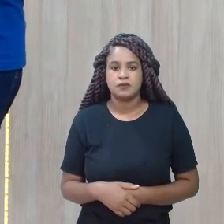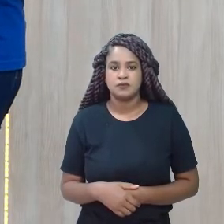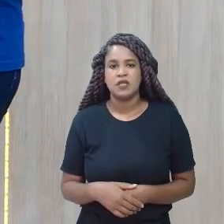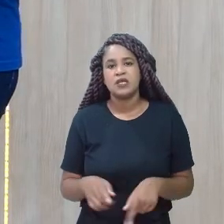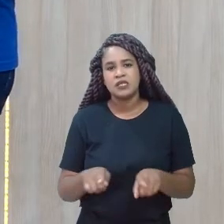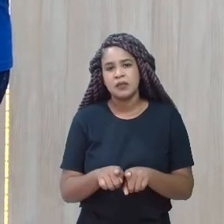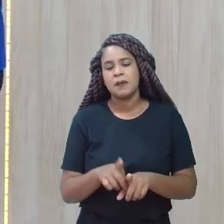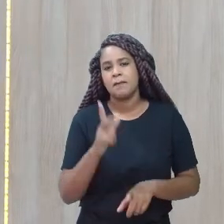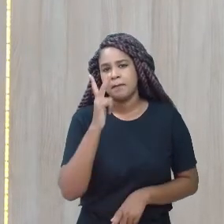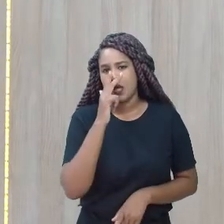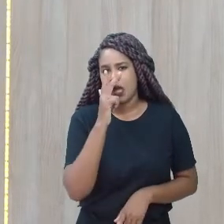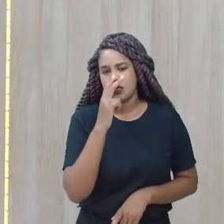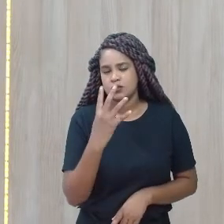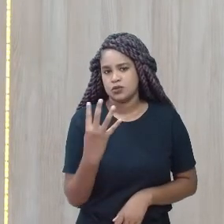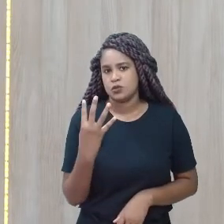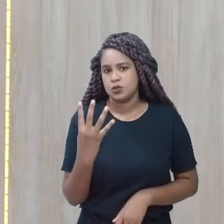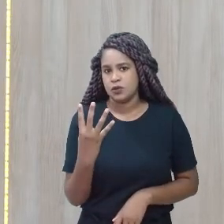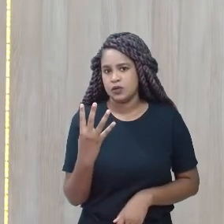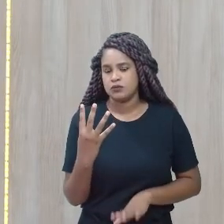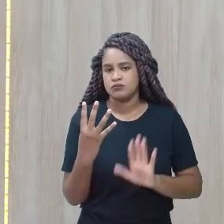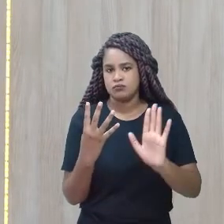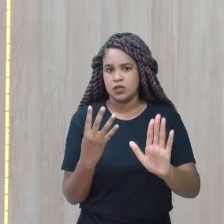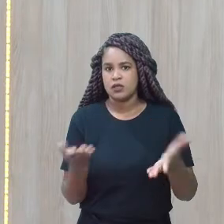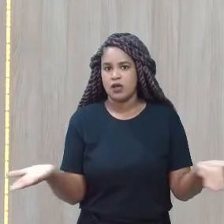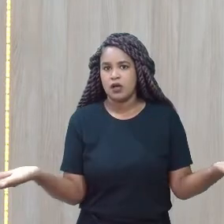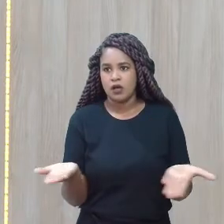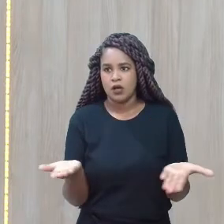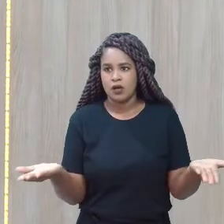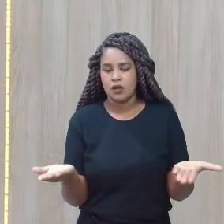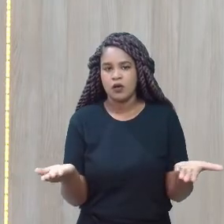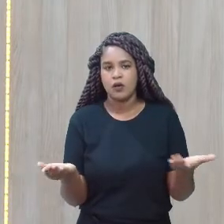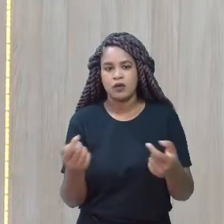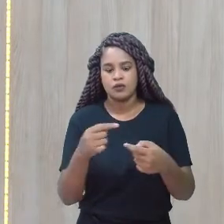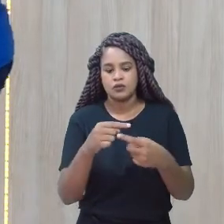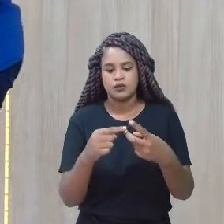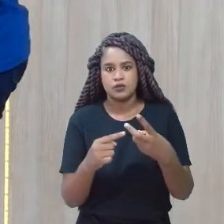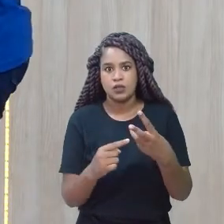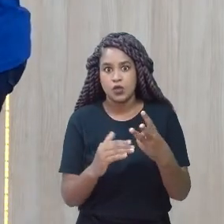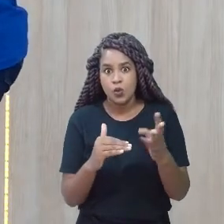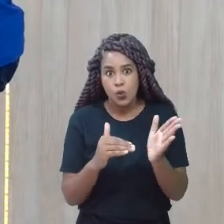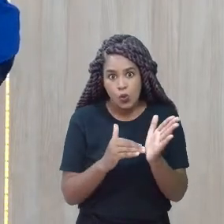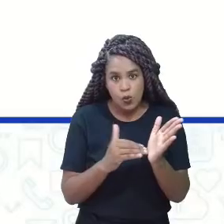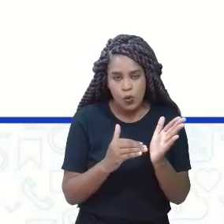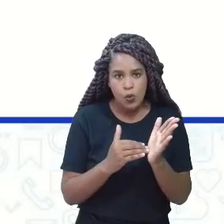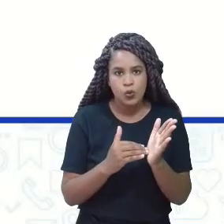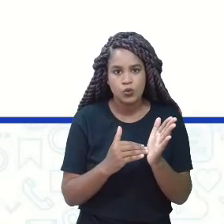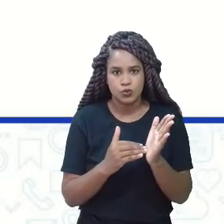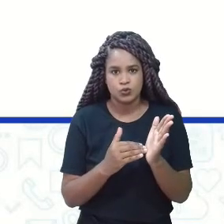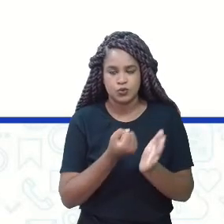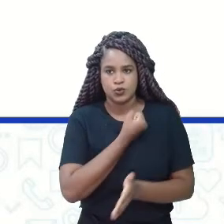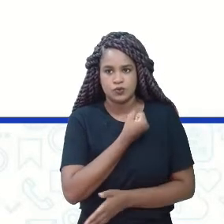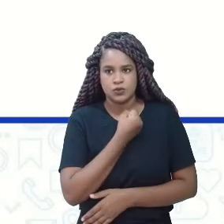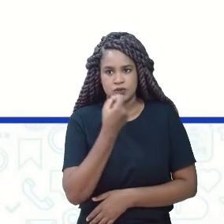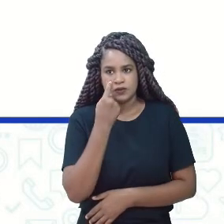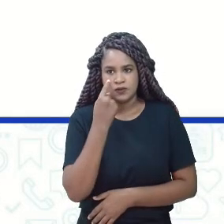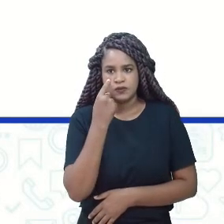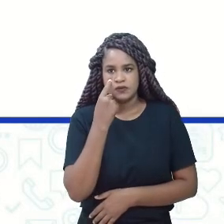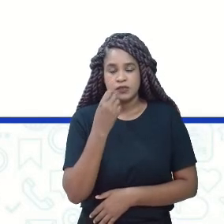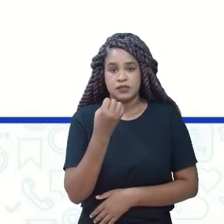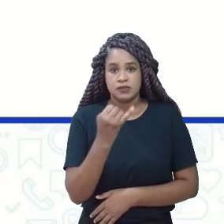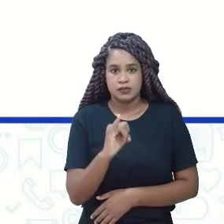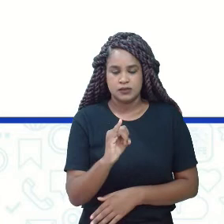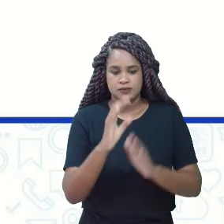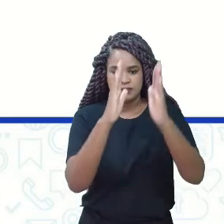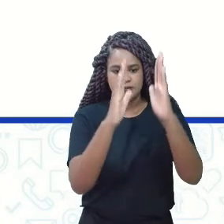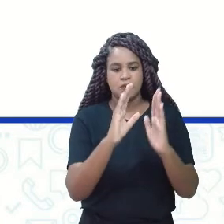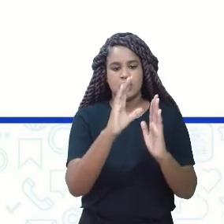a do 4, só que agora a gente vai observar os 3 últimos algarismos, ó. Se os algarismos das centenas, dezenas e